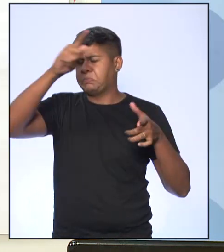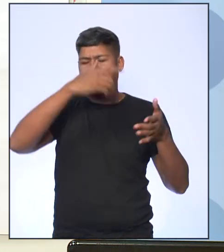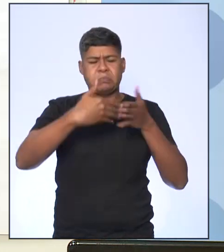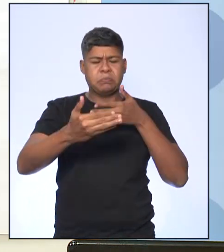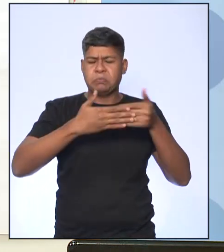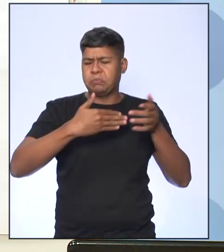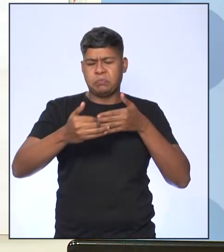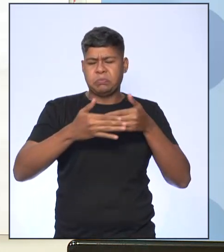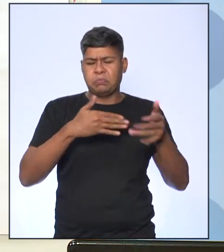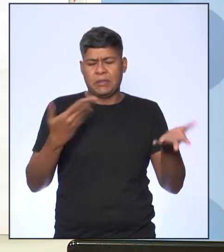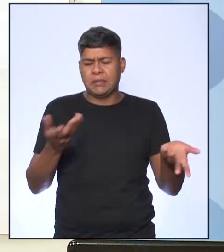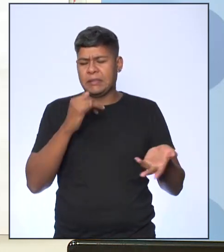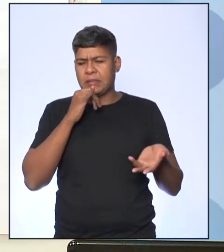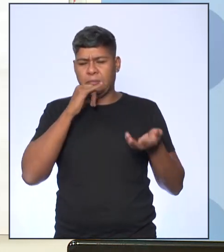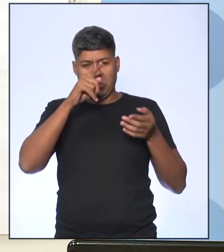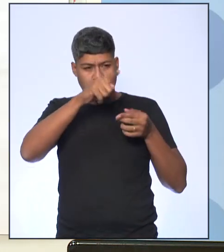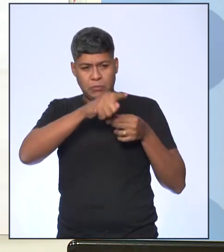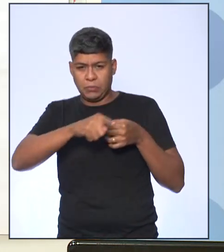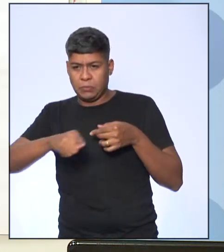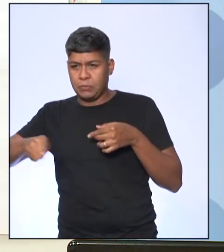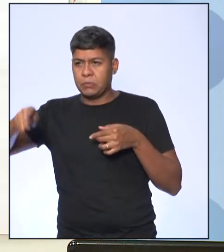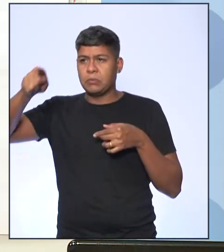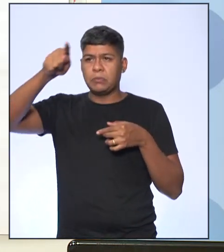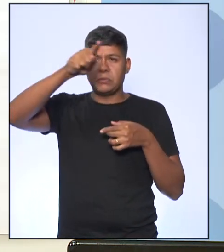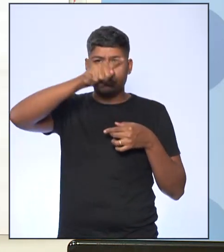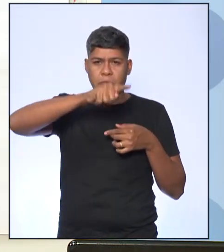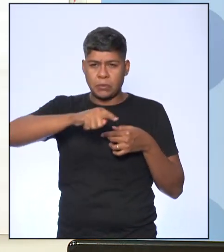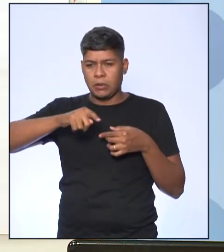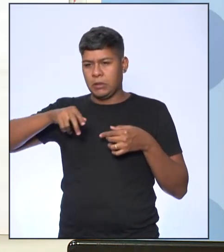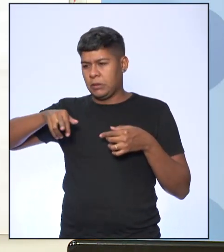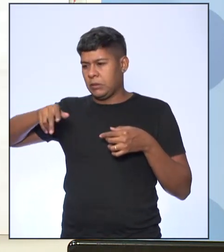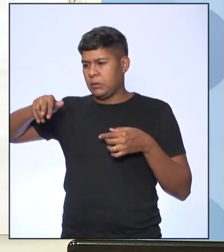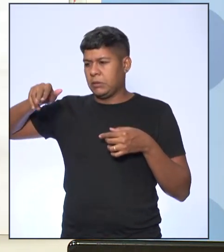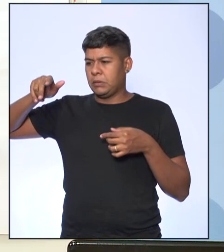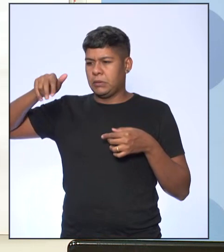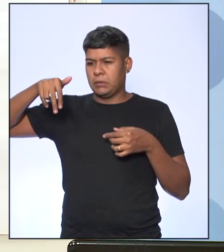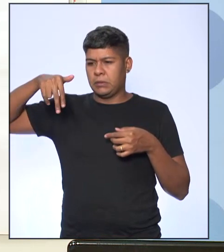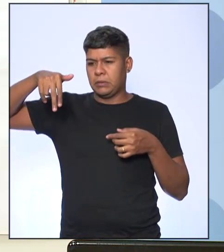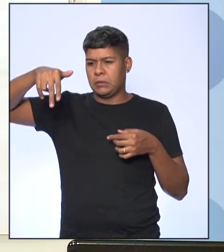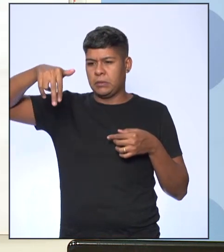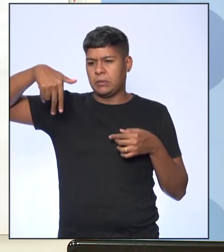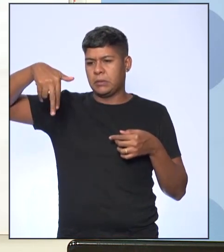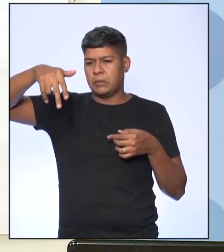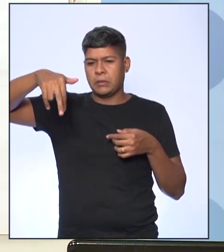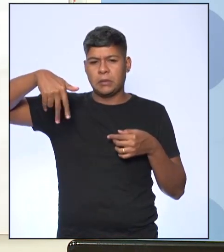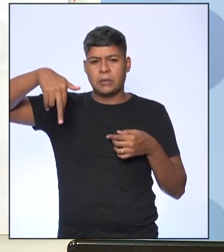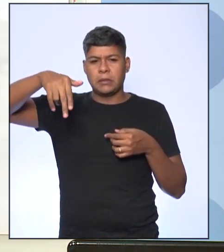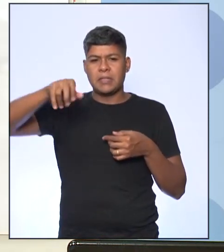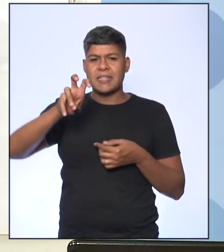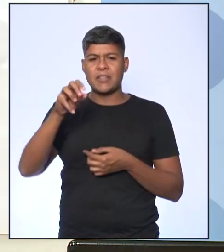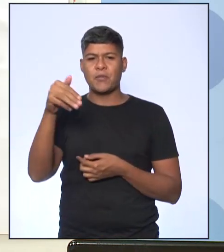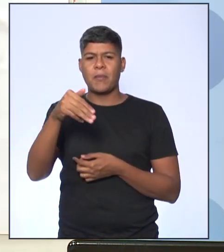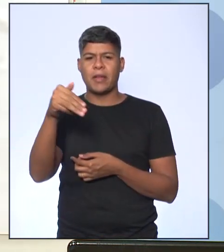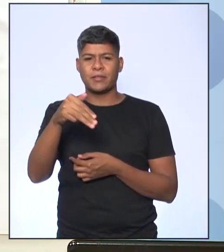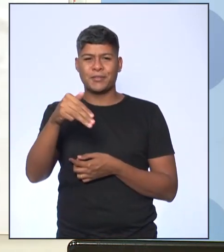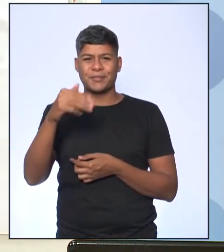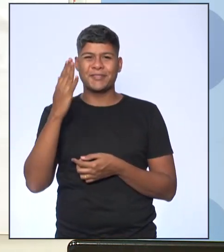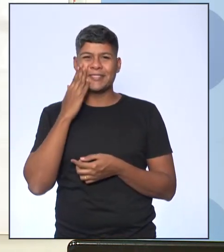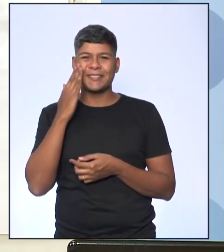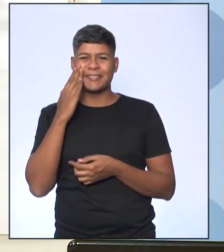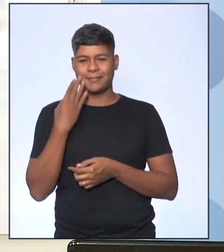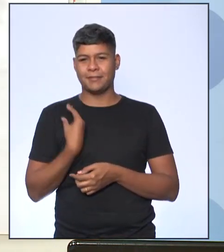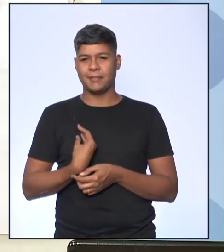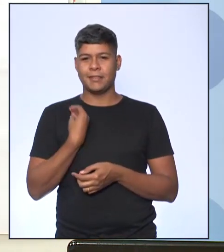de pista. Nessa pista circular, você vai andar 5 metros na pista circular. Você parte